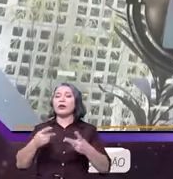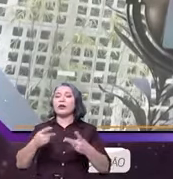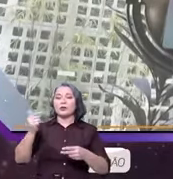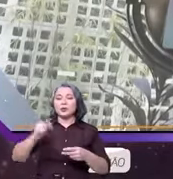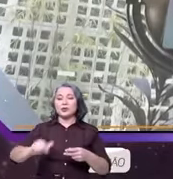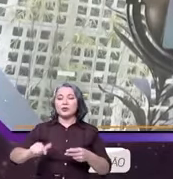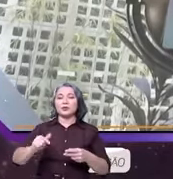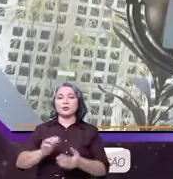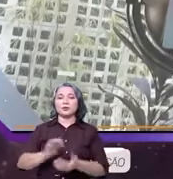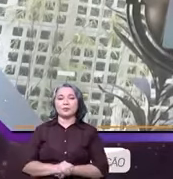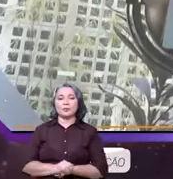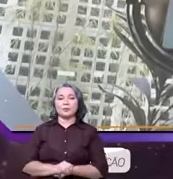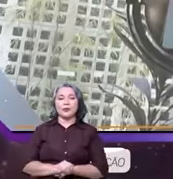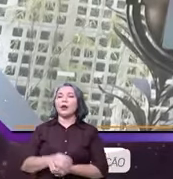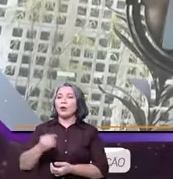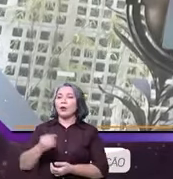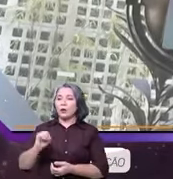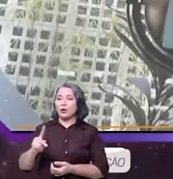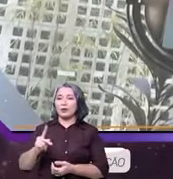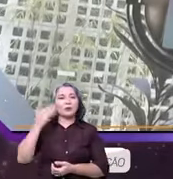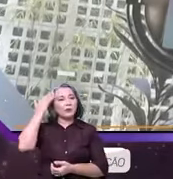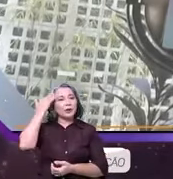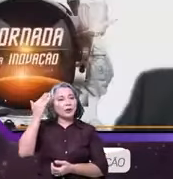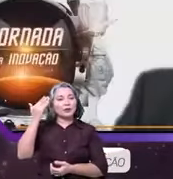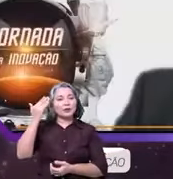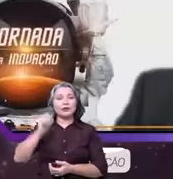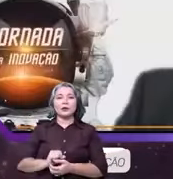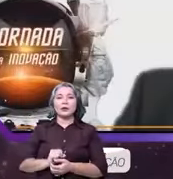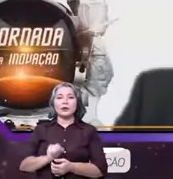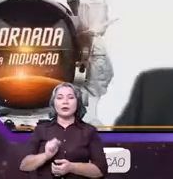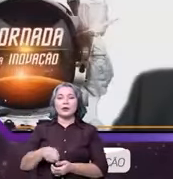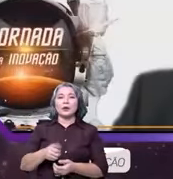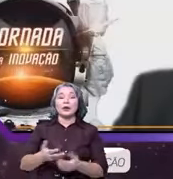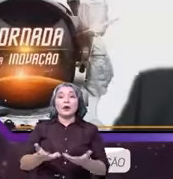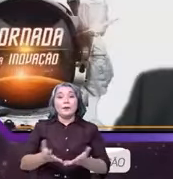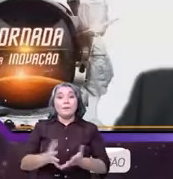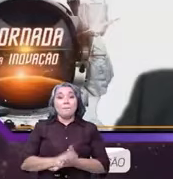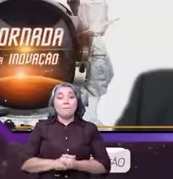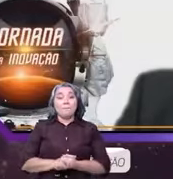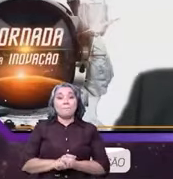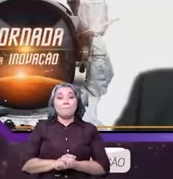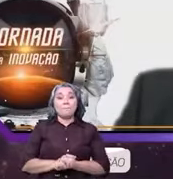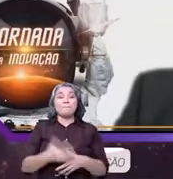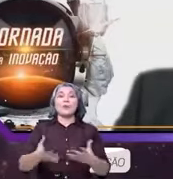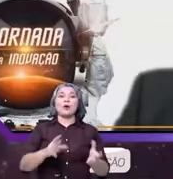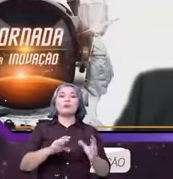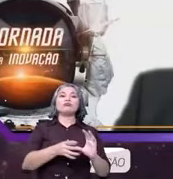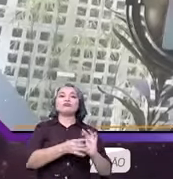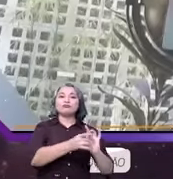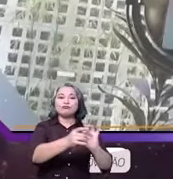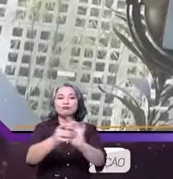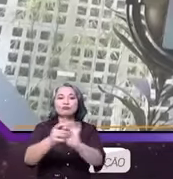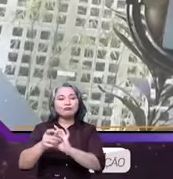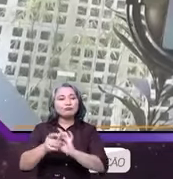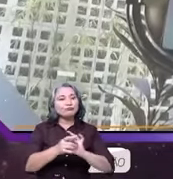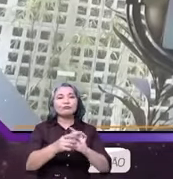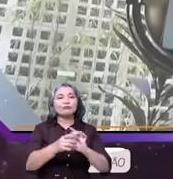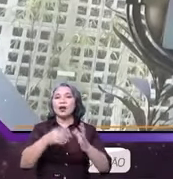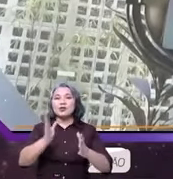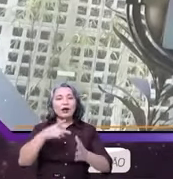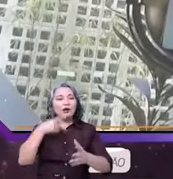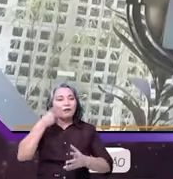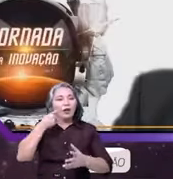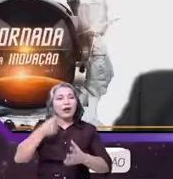depoimento. Pois não, doutor Cândido. Obrigado. Então, no contexto justamente disso, é que eu